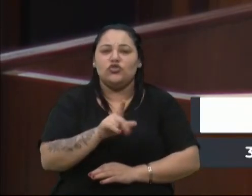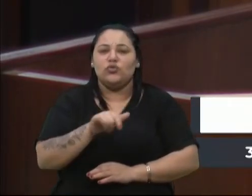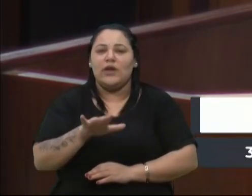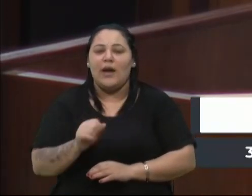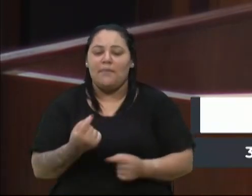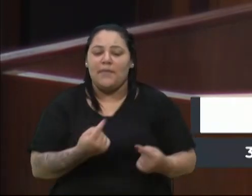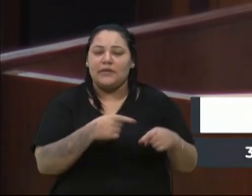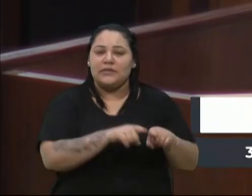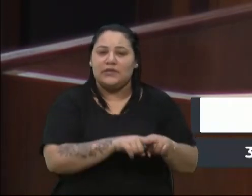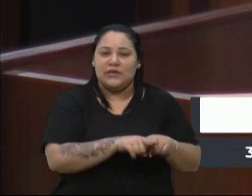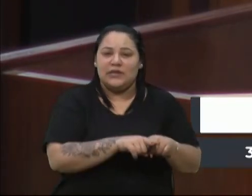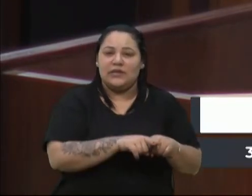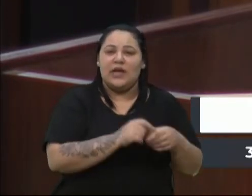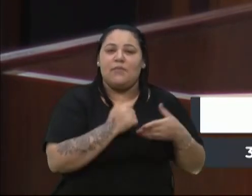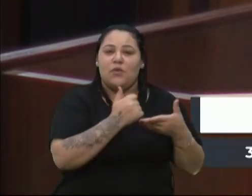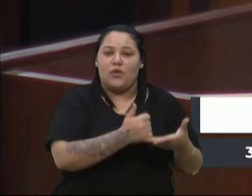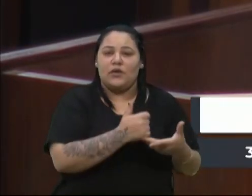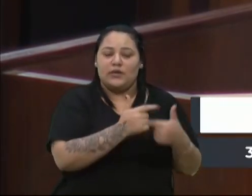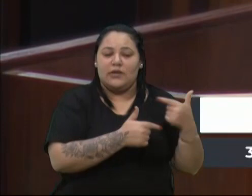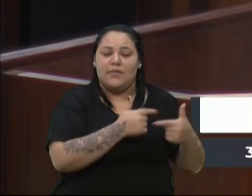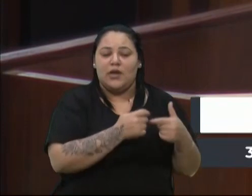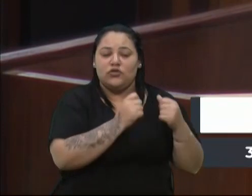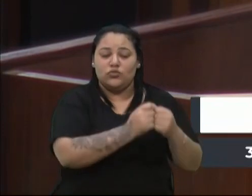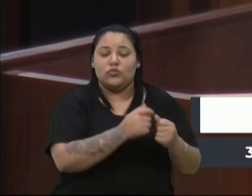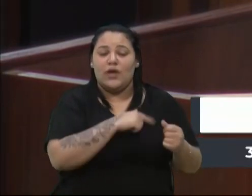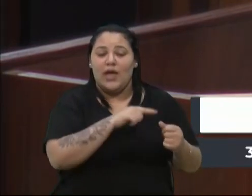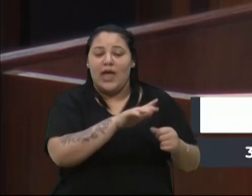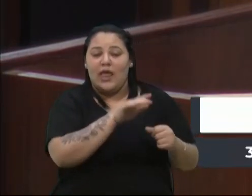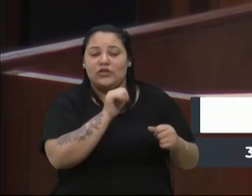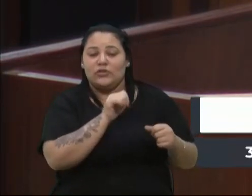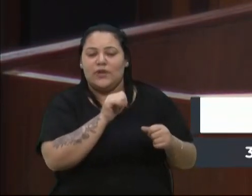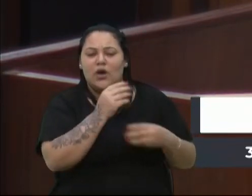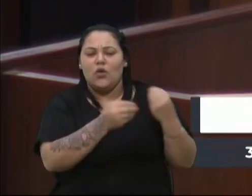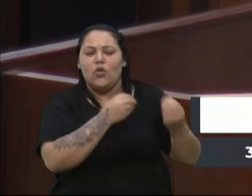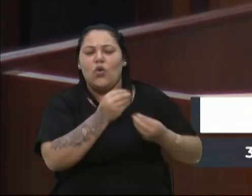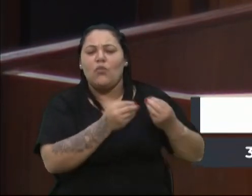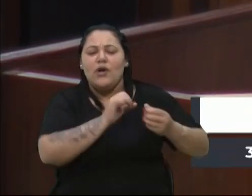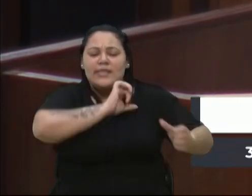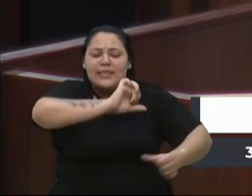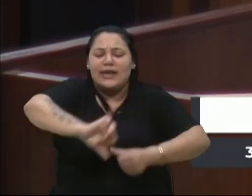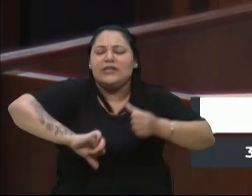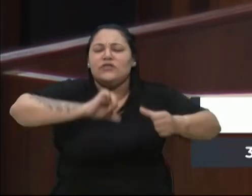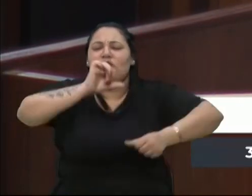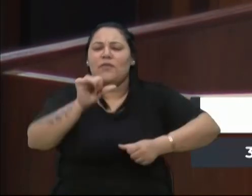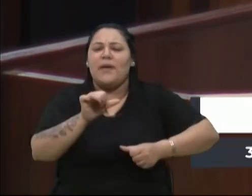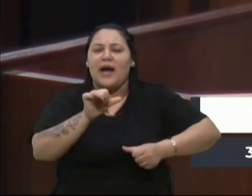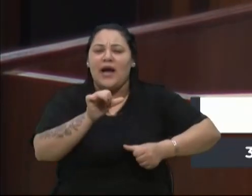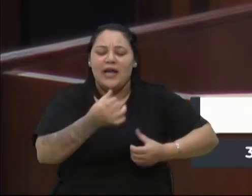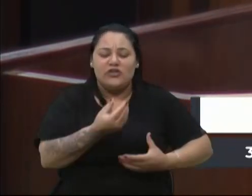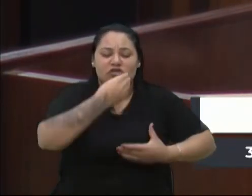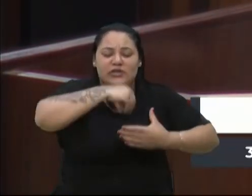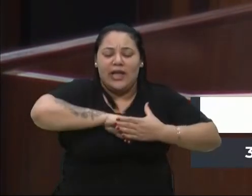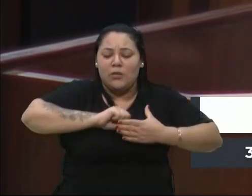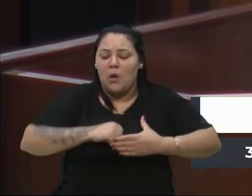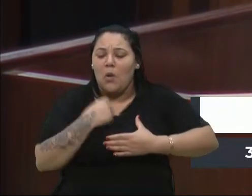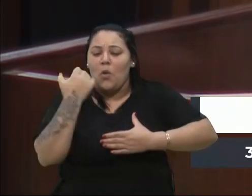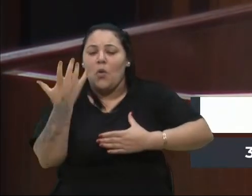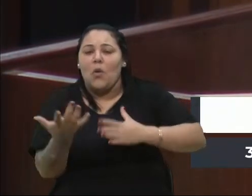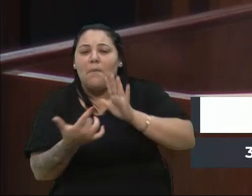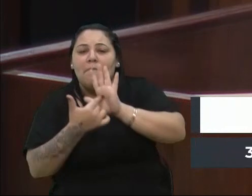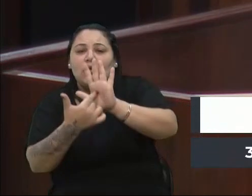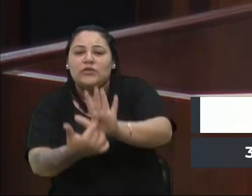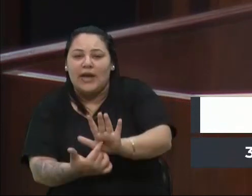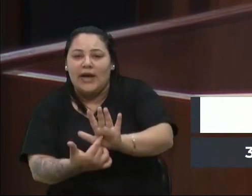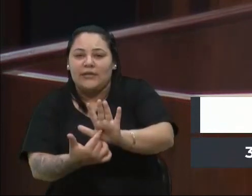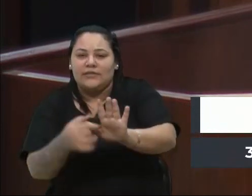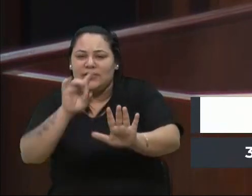chama a pensar em como transformar o ordinário em extraordinário. Não é ser aquilo do dia a dia, é ser